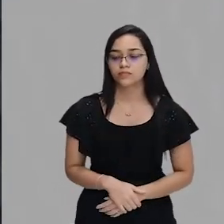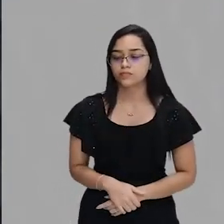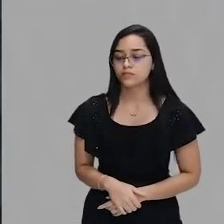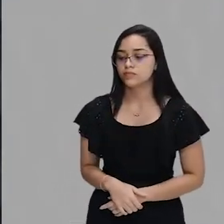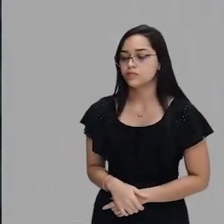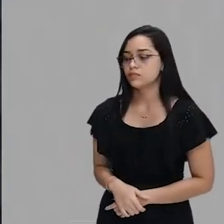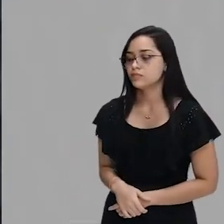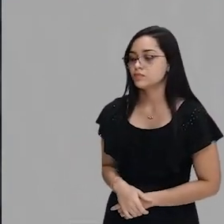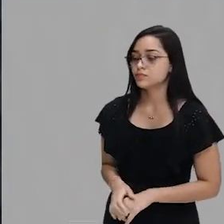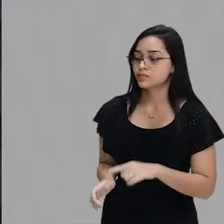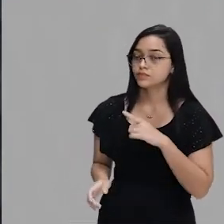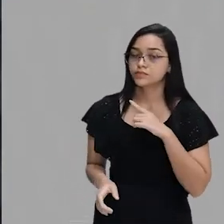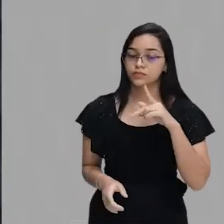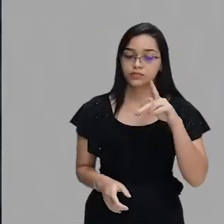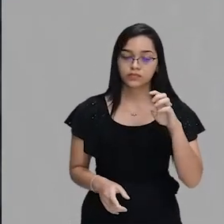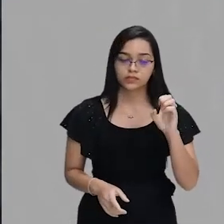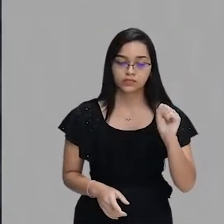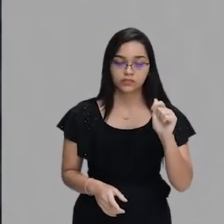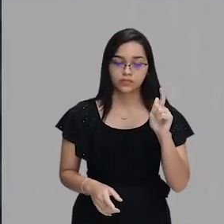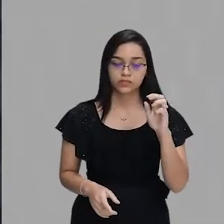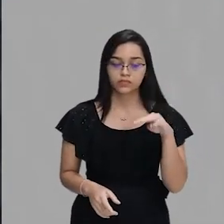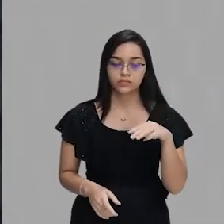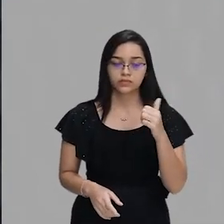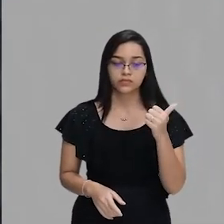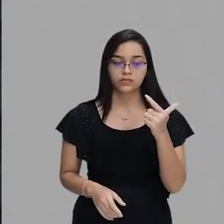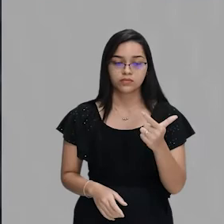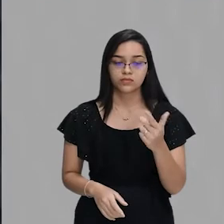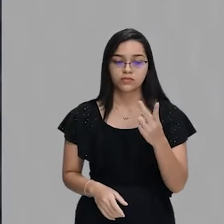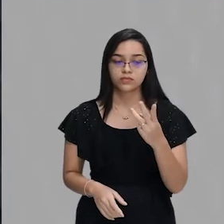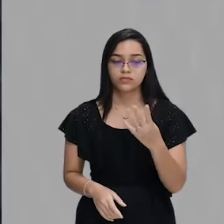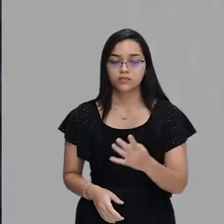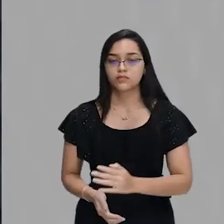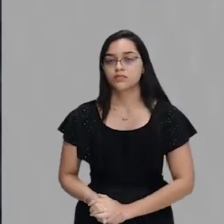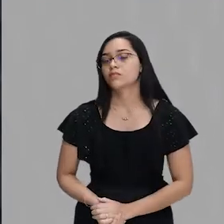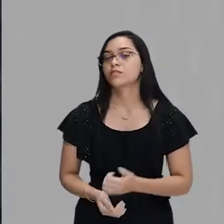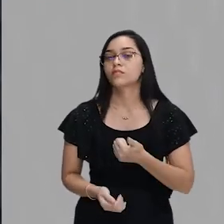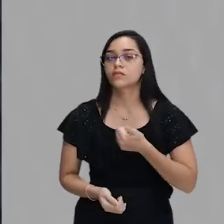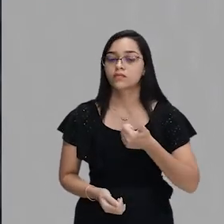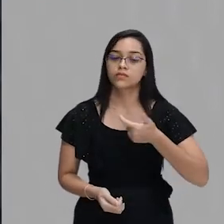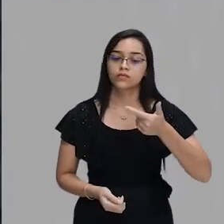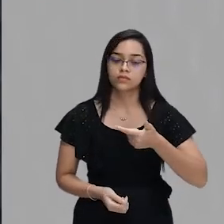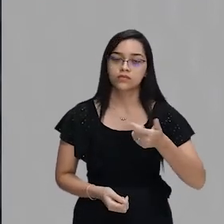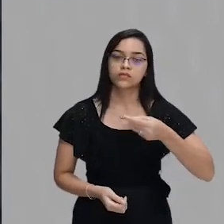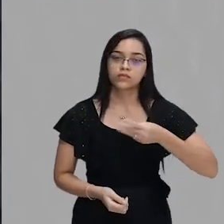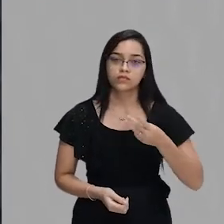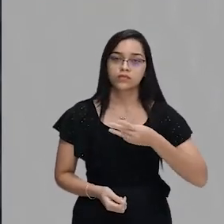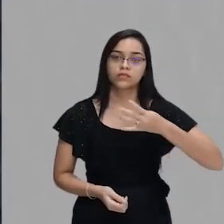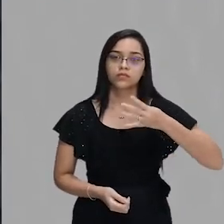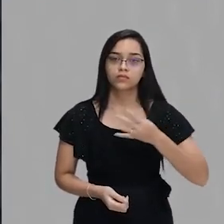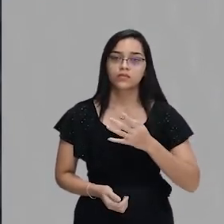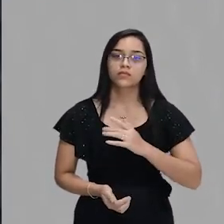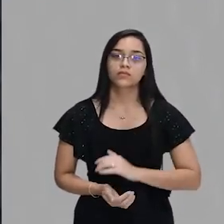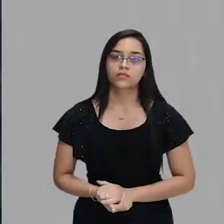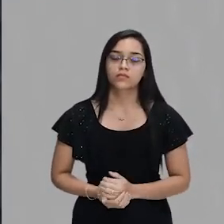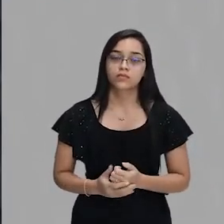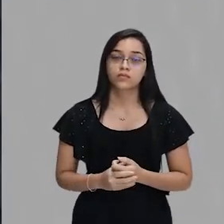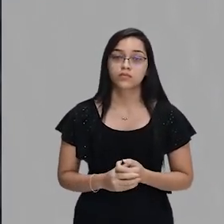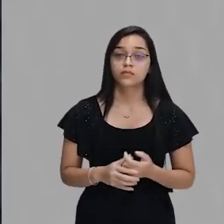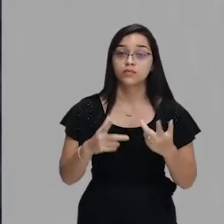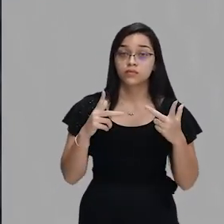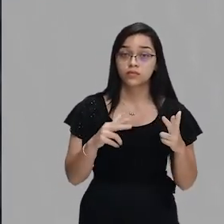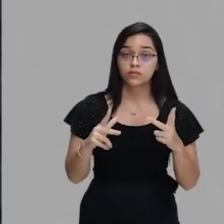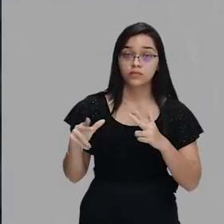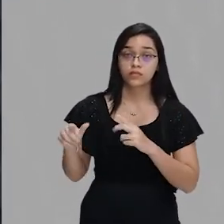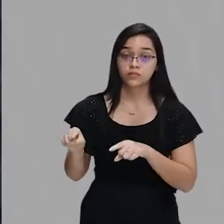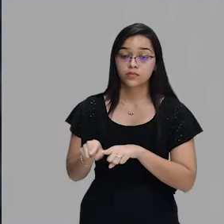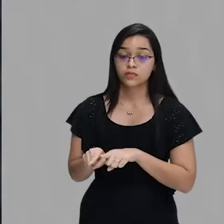deu, gente, a pesagem de cada atleta, ó. 1, 2, 3 e 4. Primeira pesagem, segunda pesagem, terceira pesagem. Assim como as